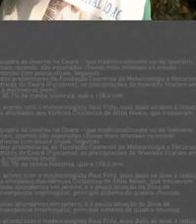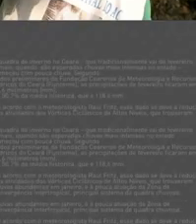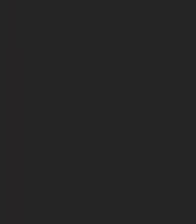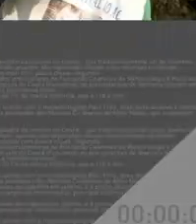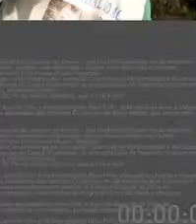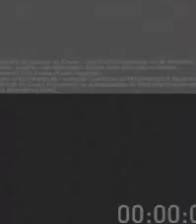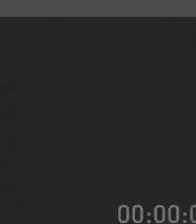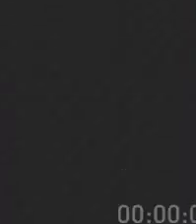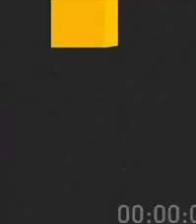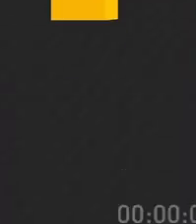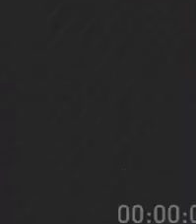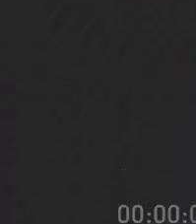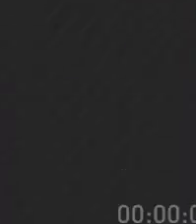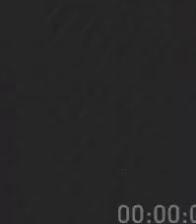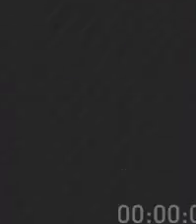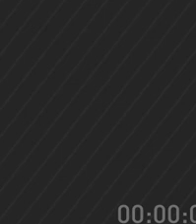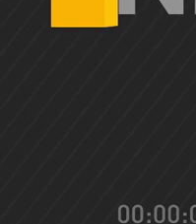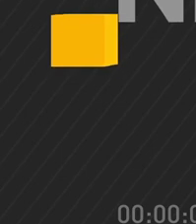ae